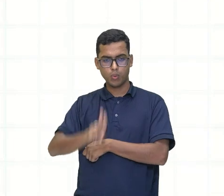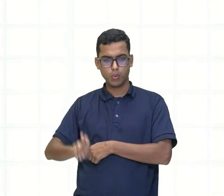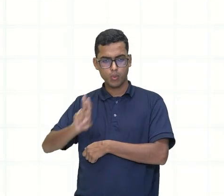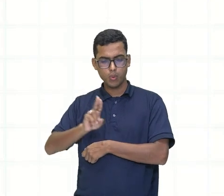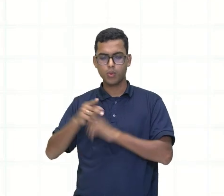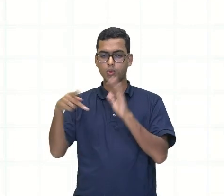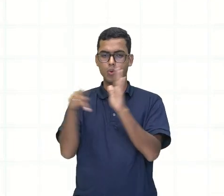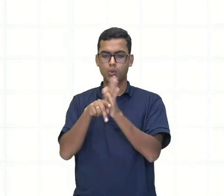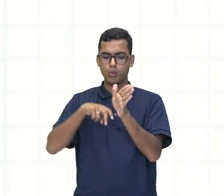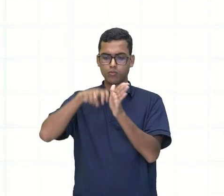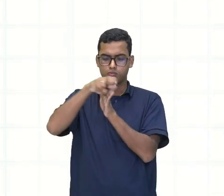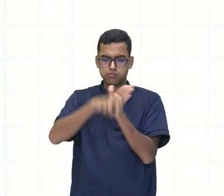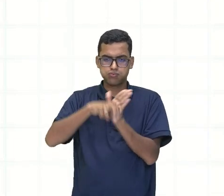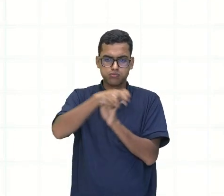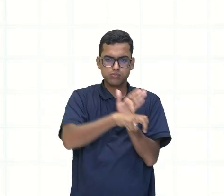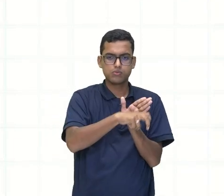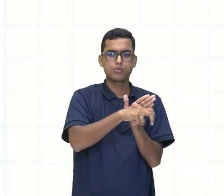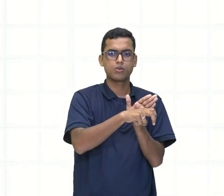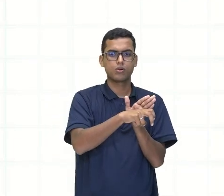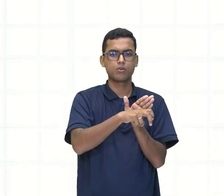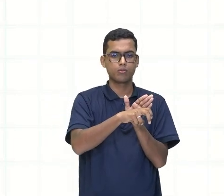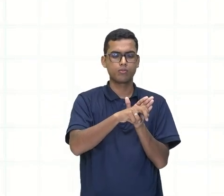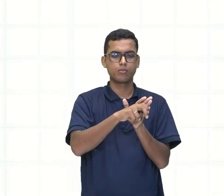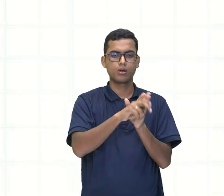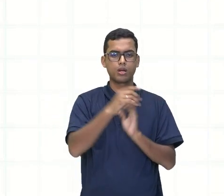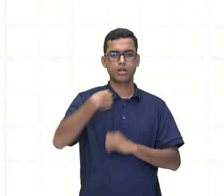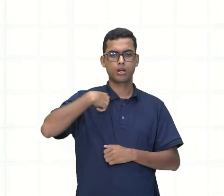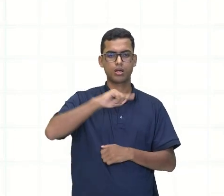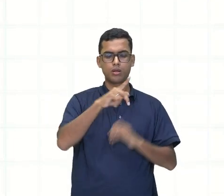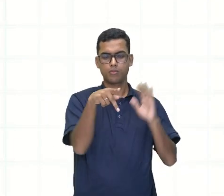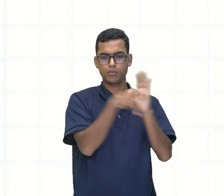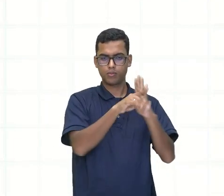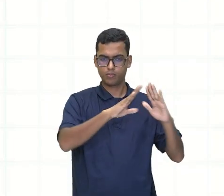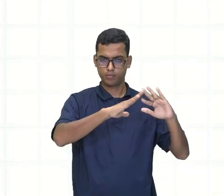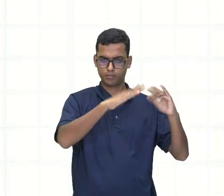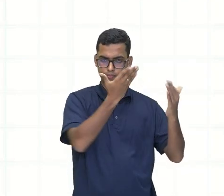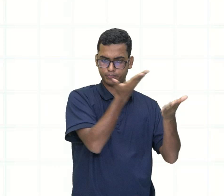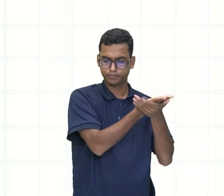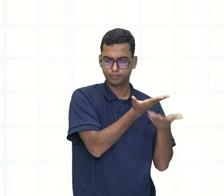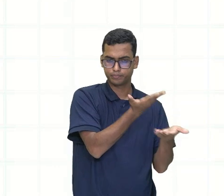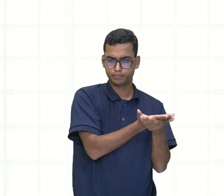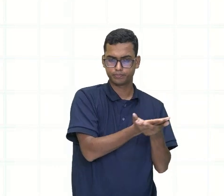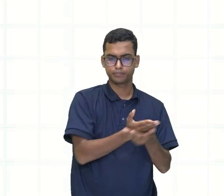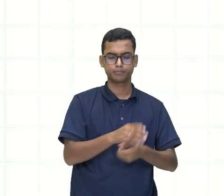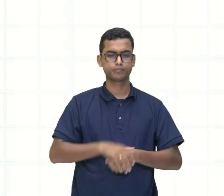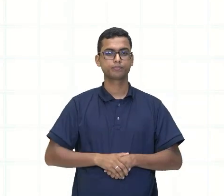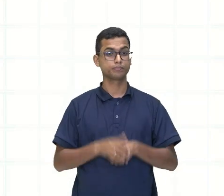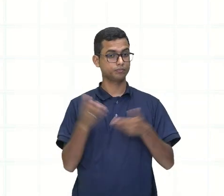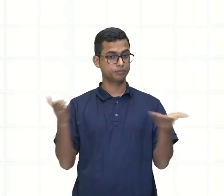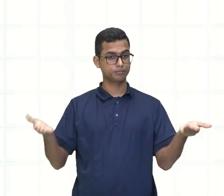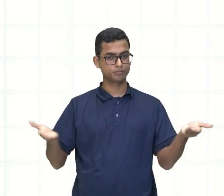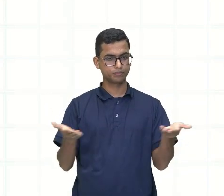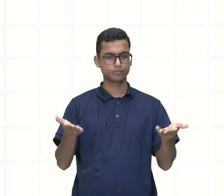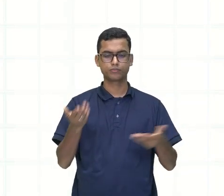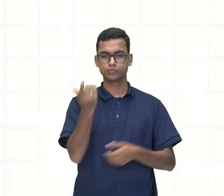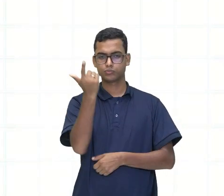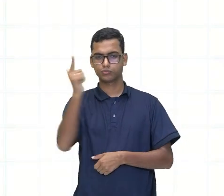o trem, by train. Vamos ver mais um pouquinho do past